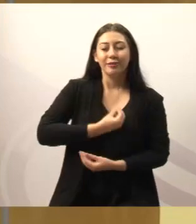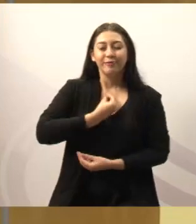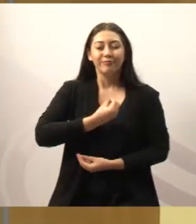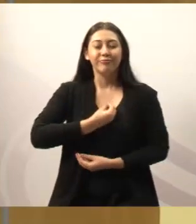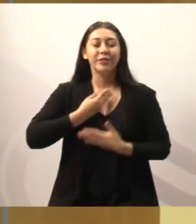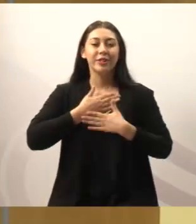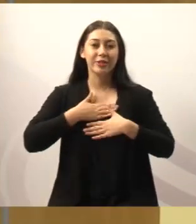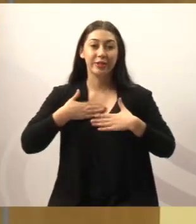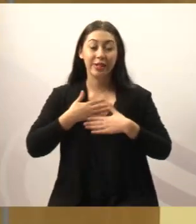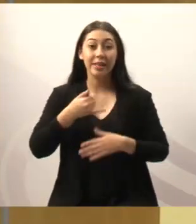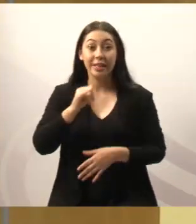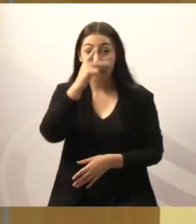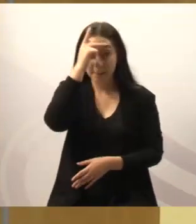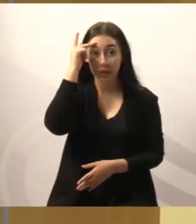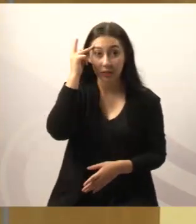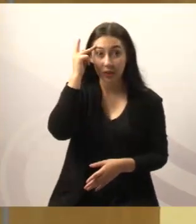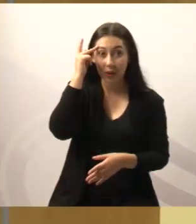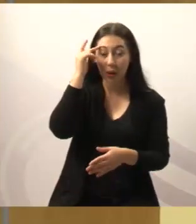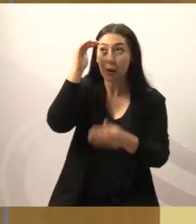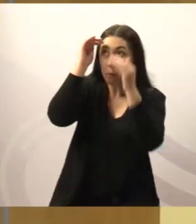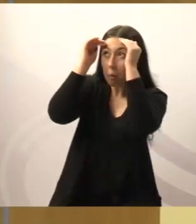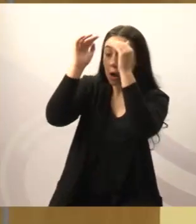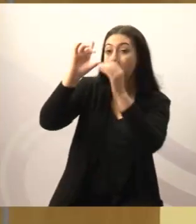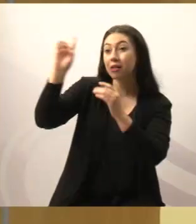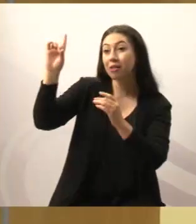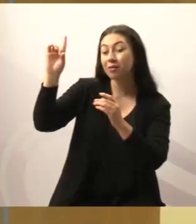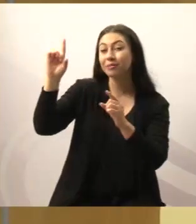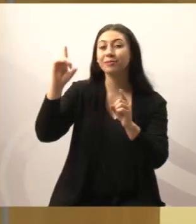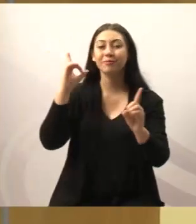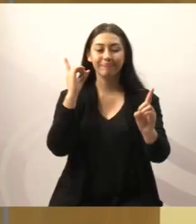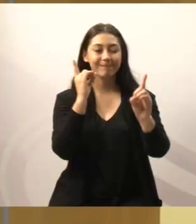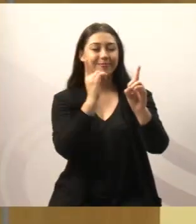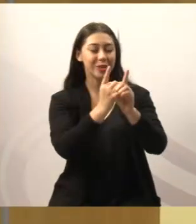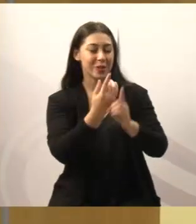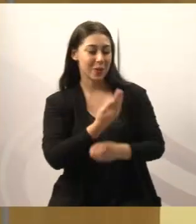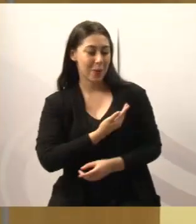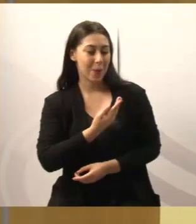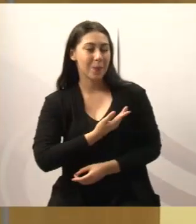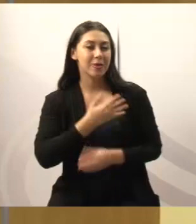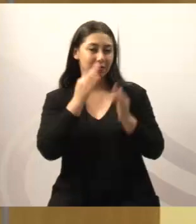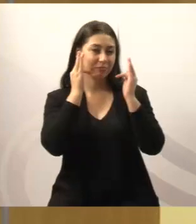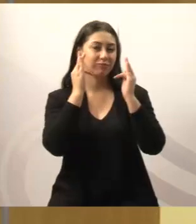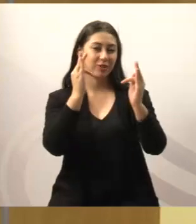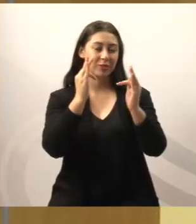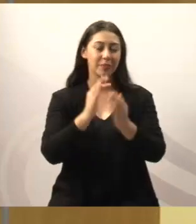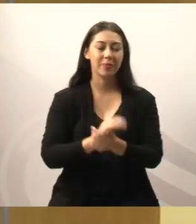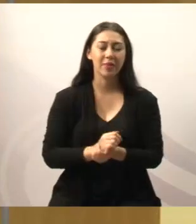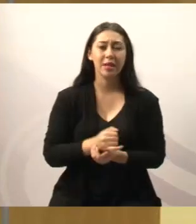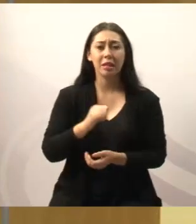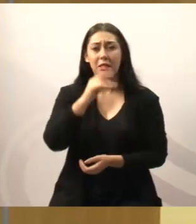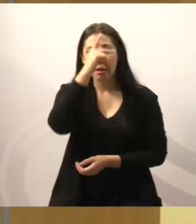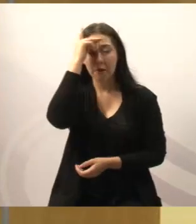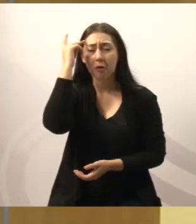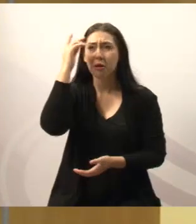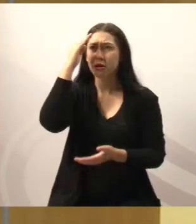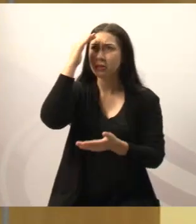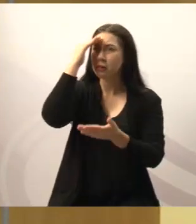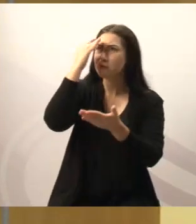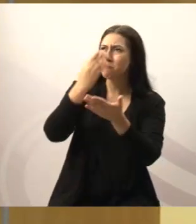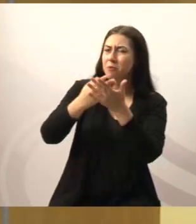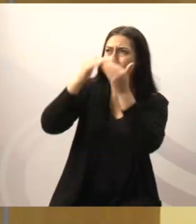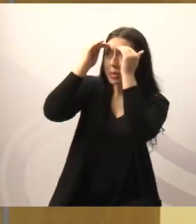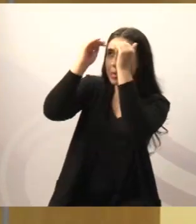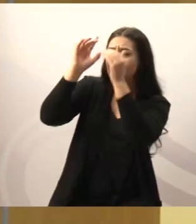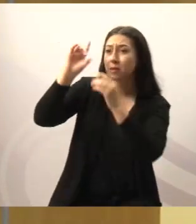Senhor achará este amigo. Quem teme o Senhor terá também uma excelente